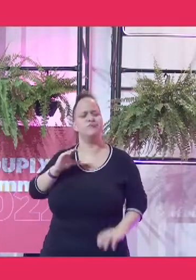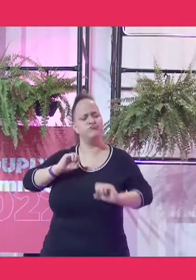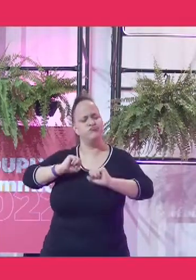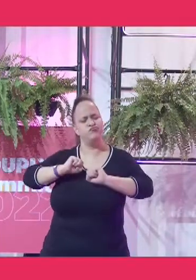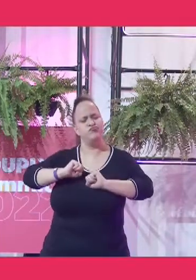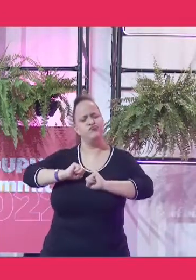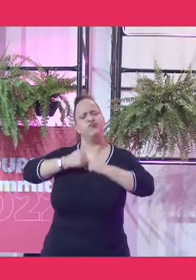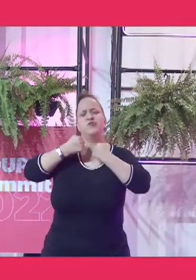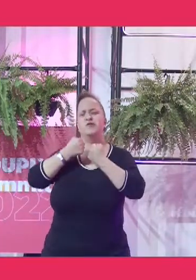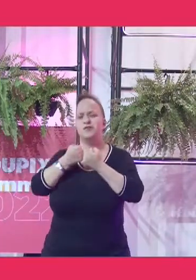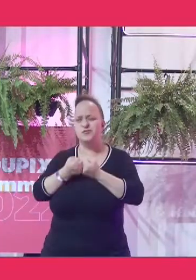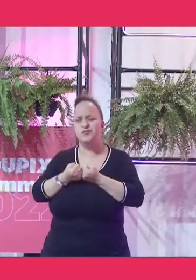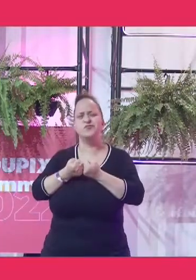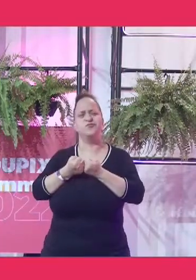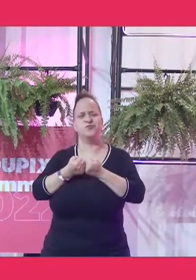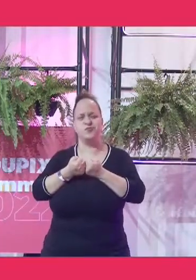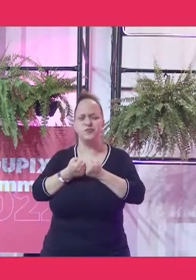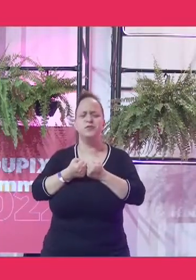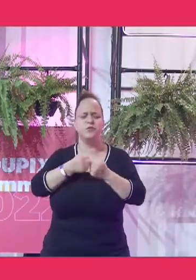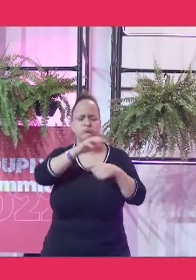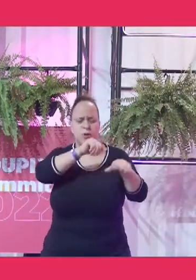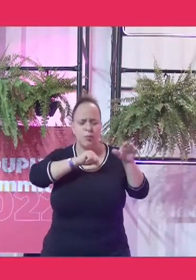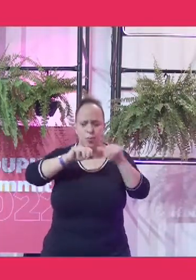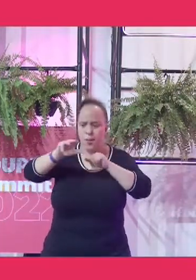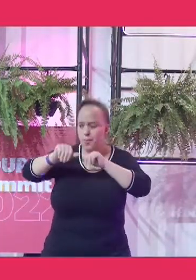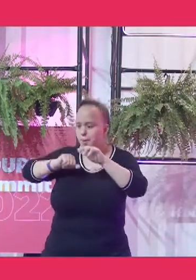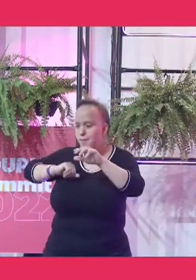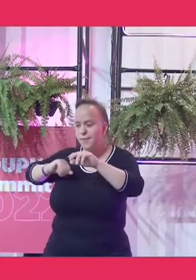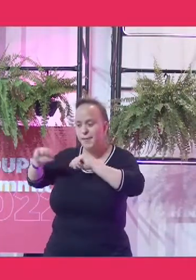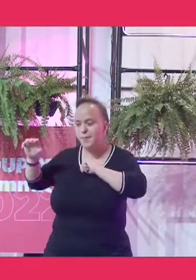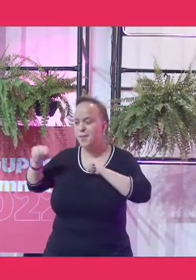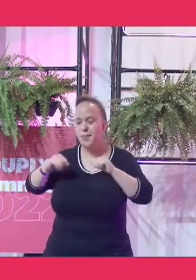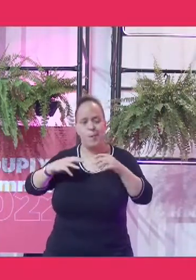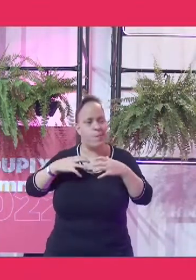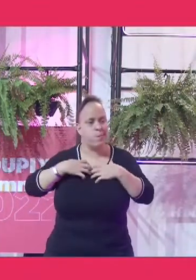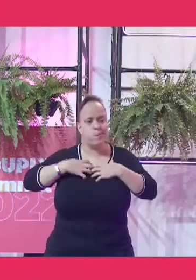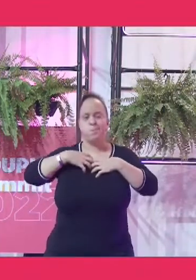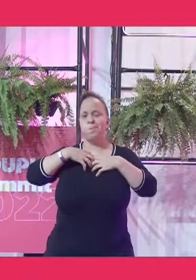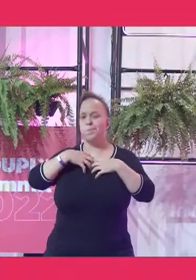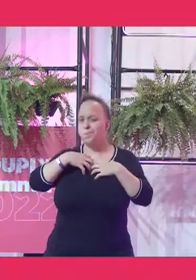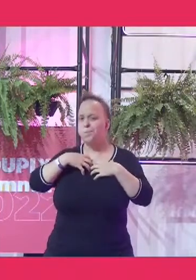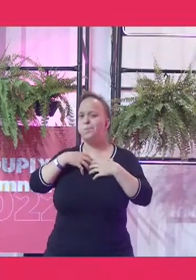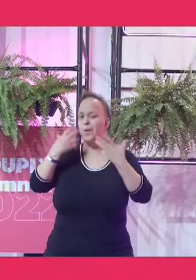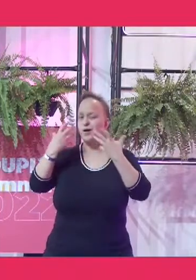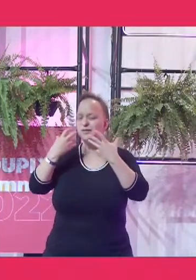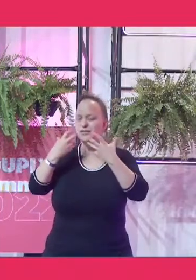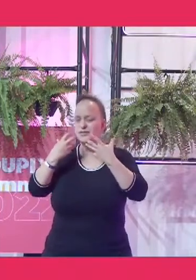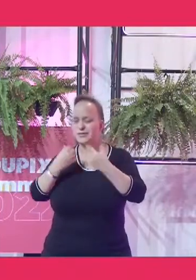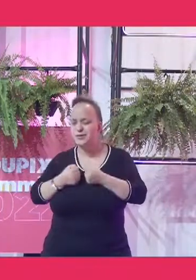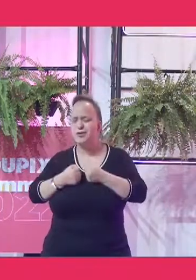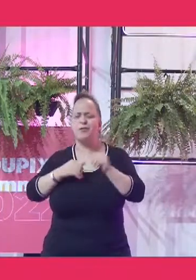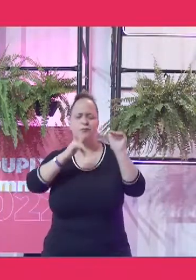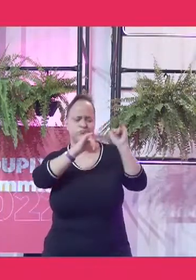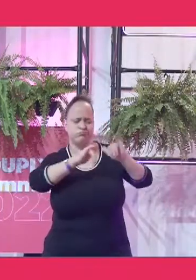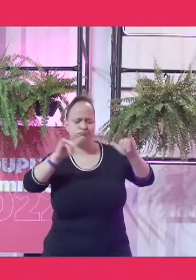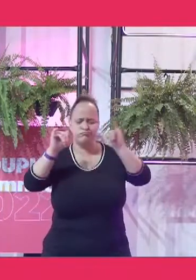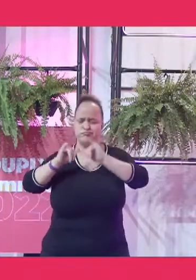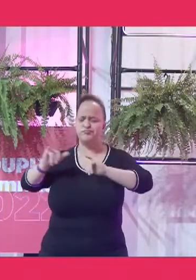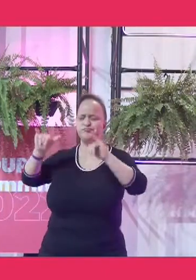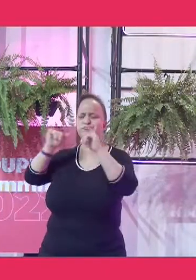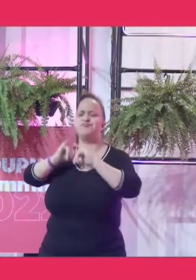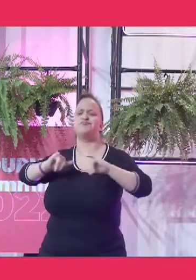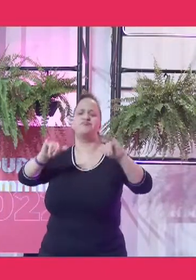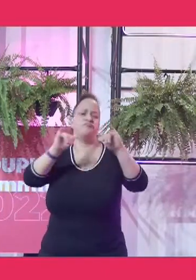para abraçar tantos sentimentos, né, que a gente atravessa enquanto está aí